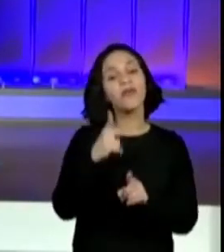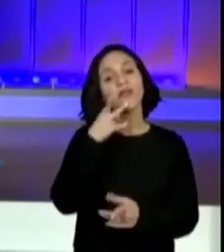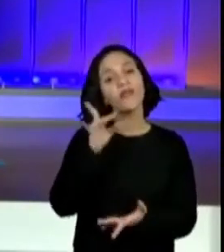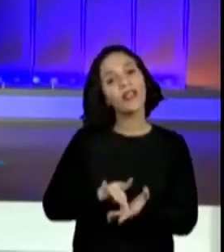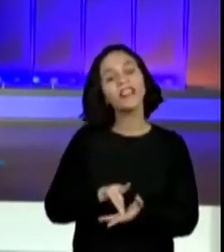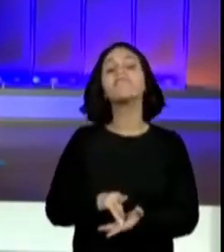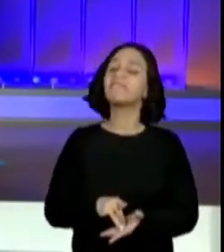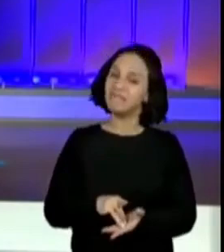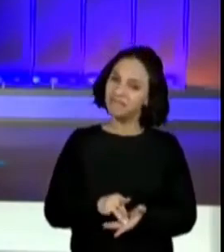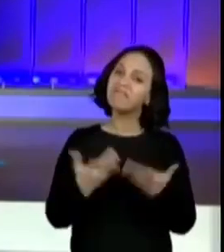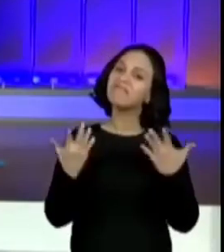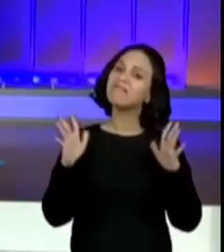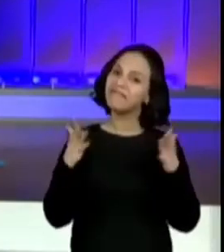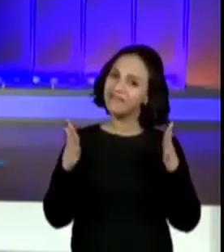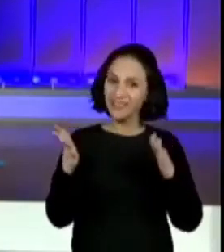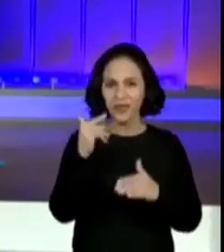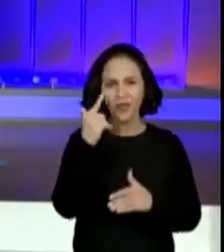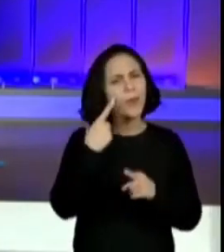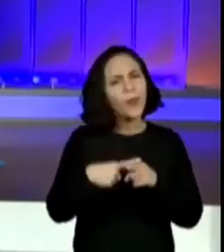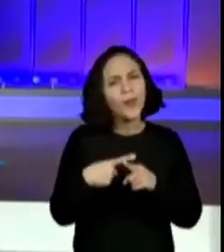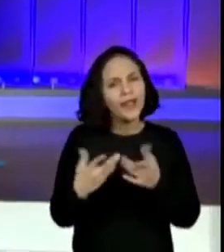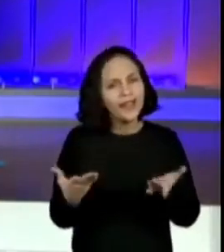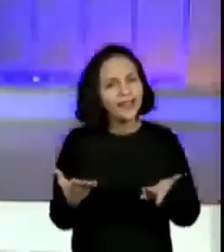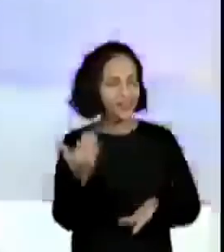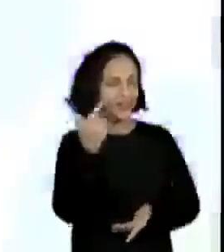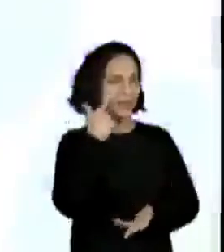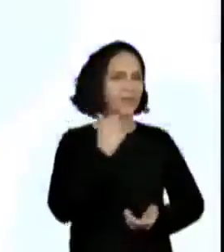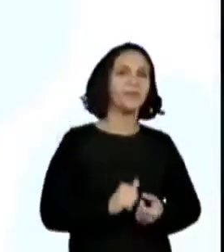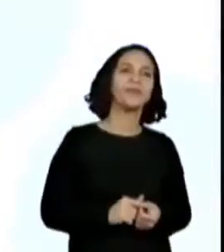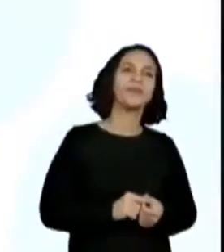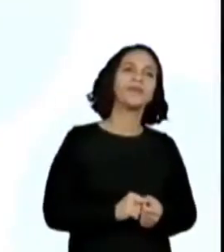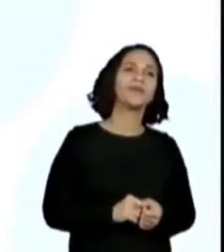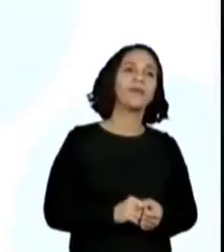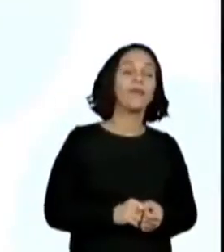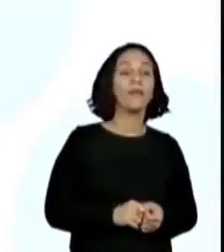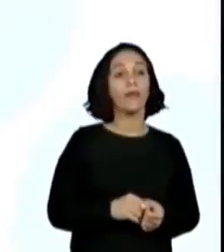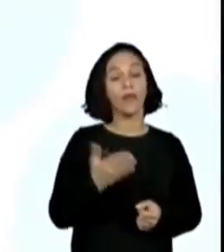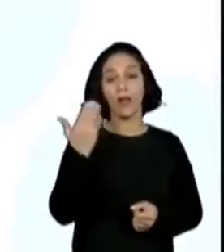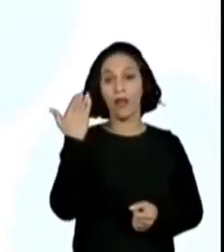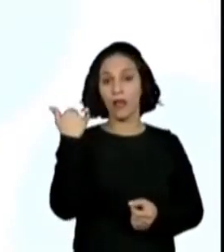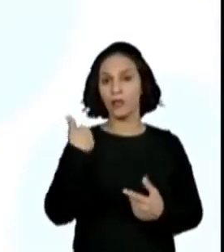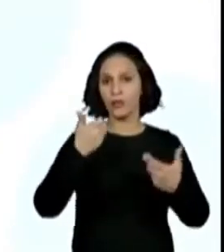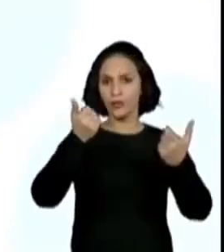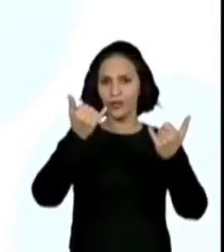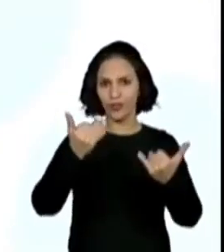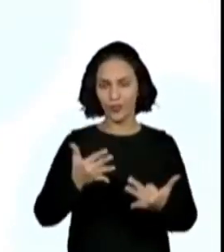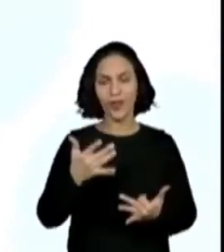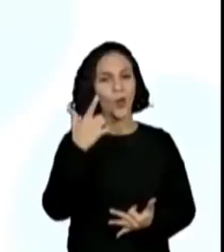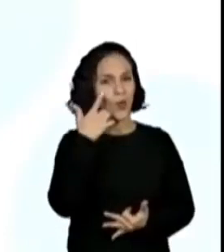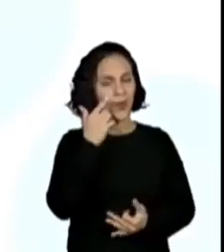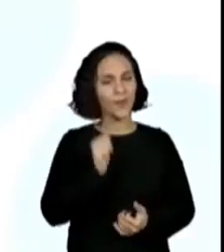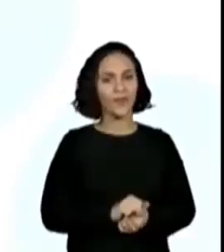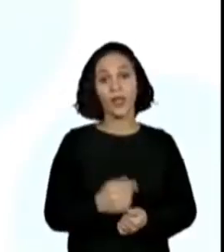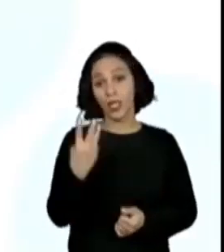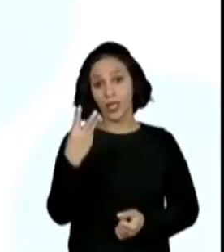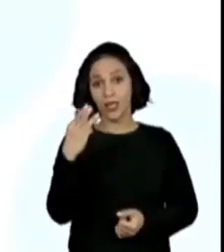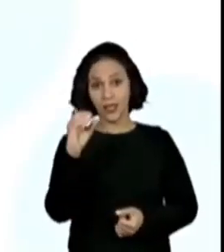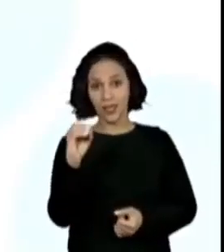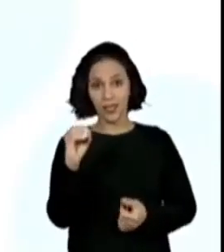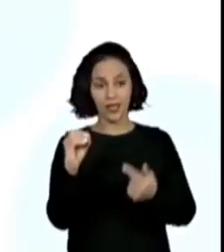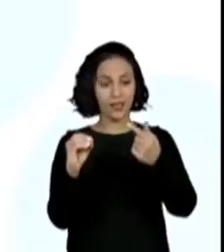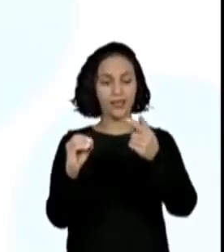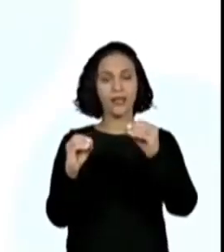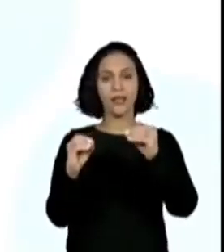estão certos é verdadeira vamos analisar aqui um pouquinho vamos lá a gente viu na no slide anterior que 30 +